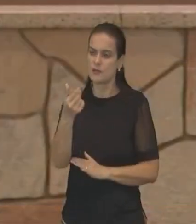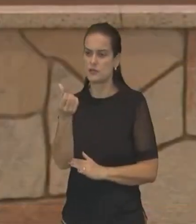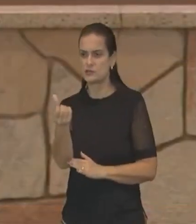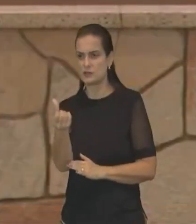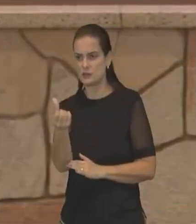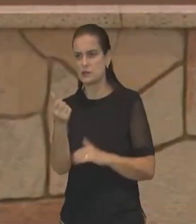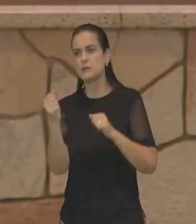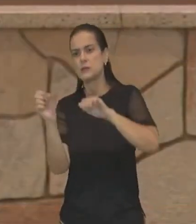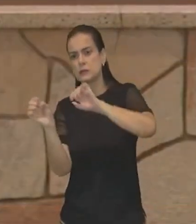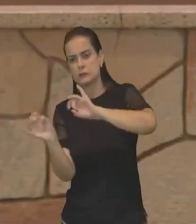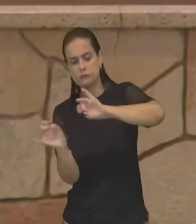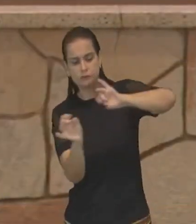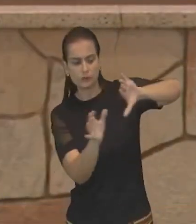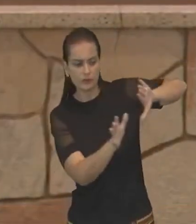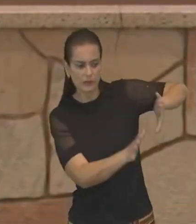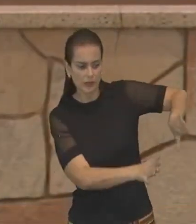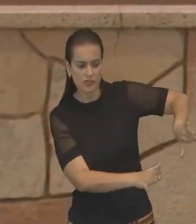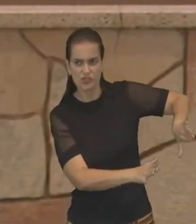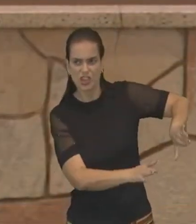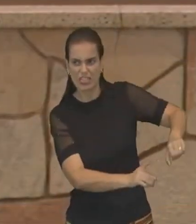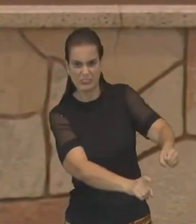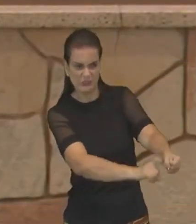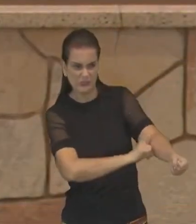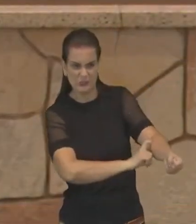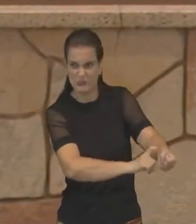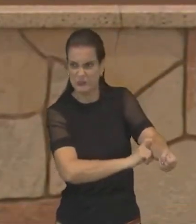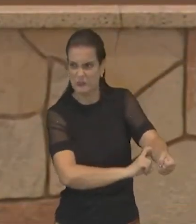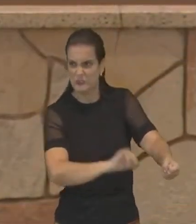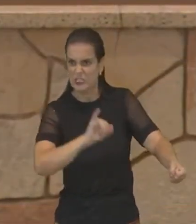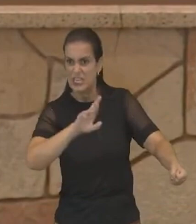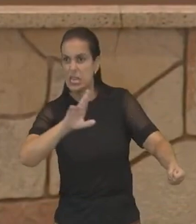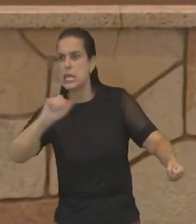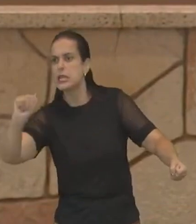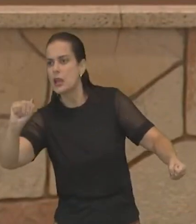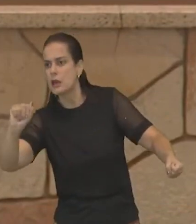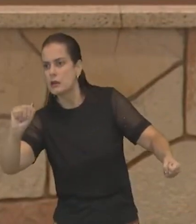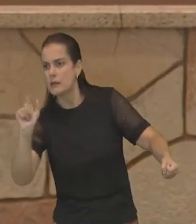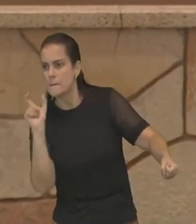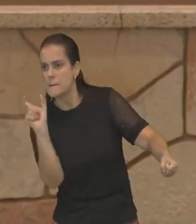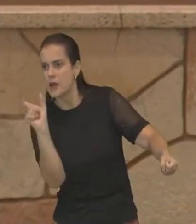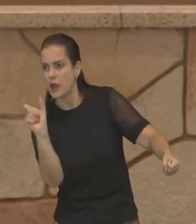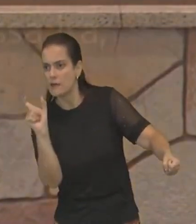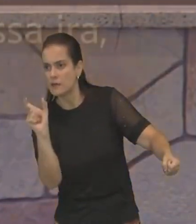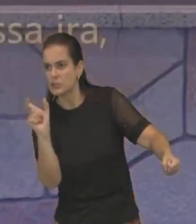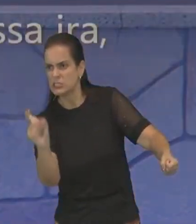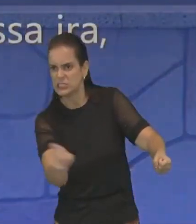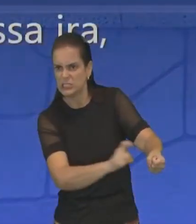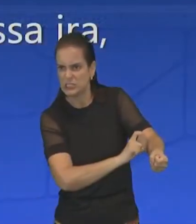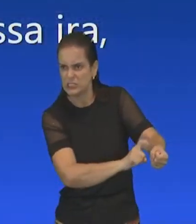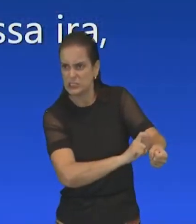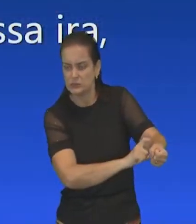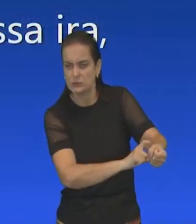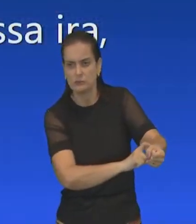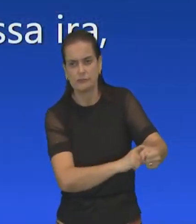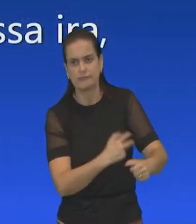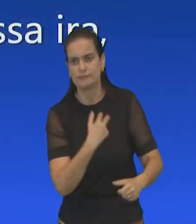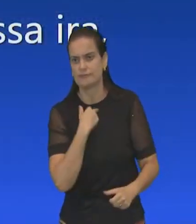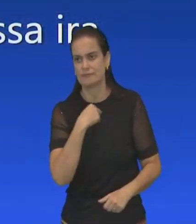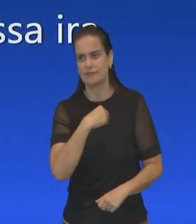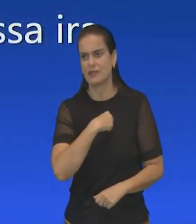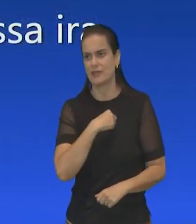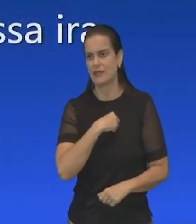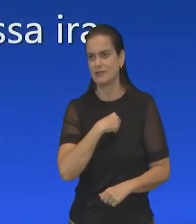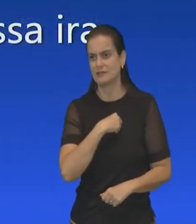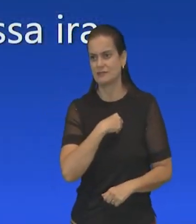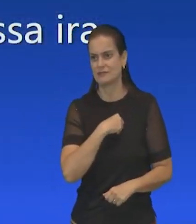de lado a ira, coisa difícil, diz a palavra de Deus. Irai-vos e não pequeis, não se